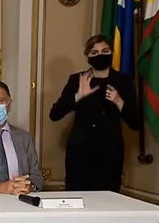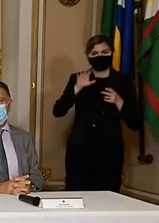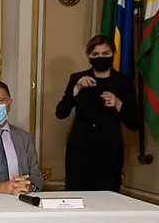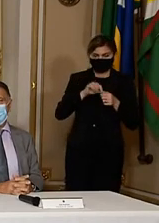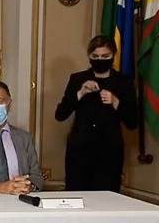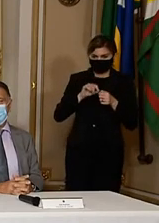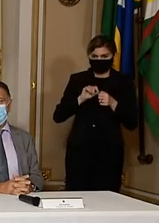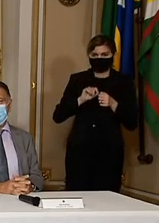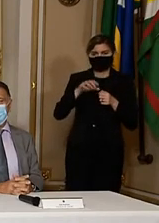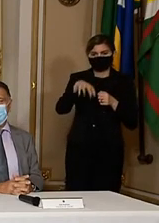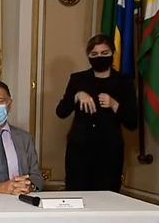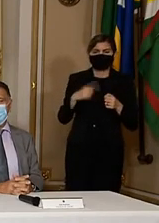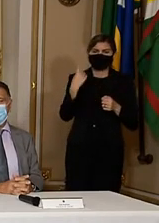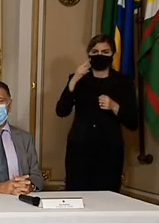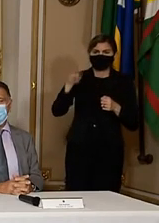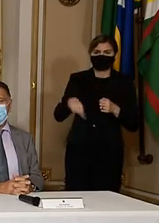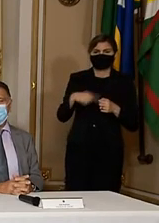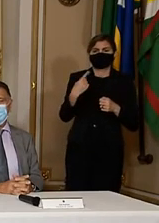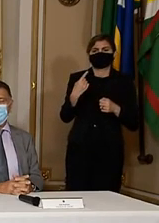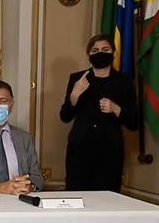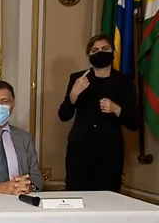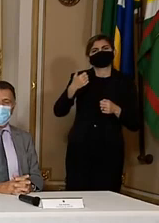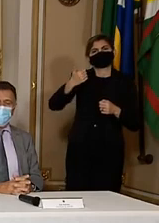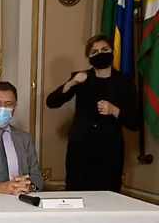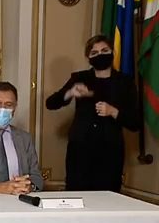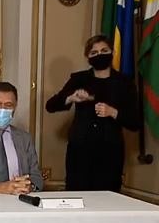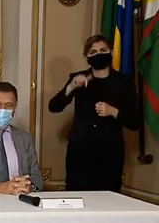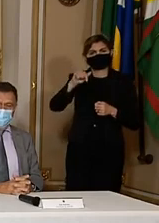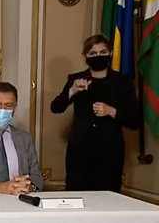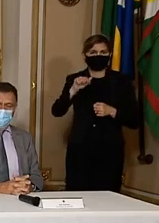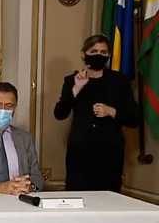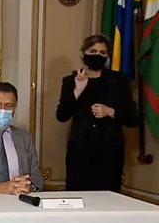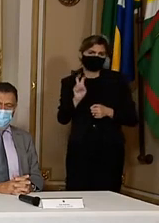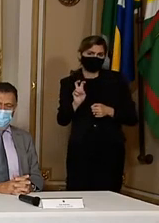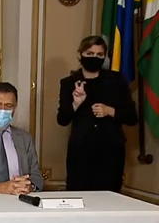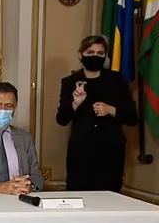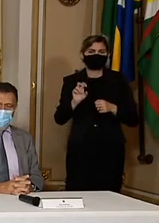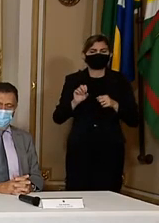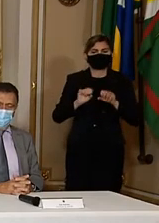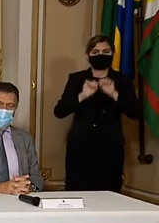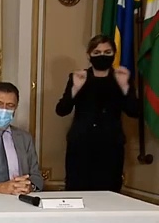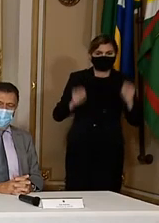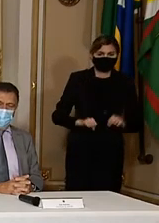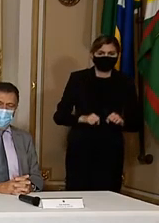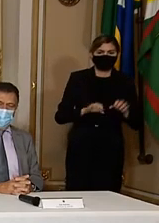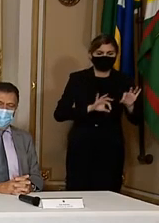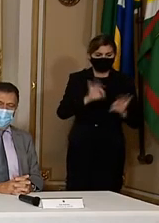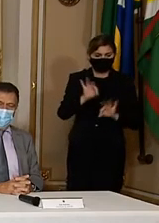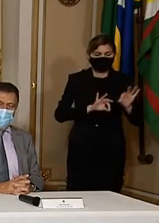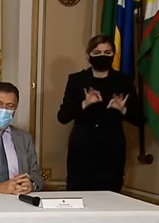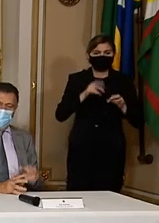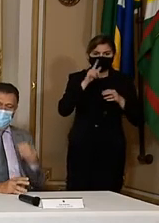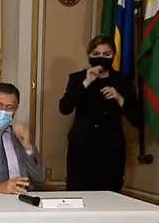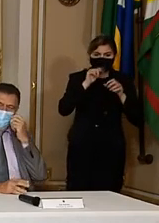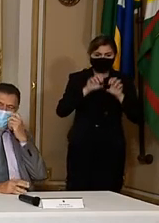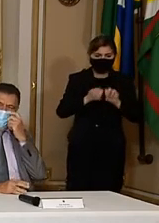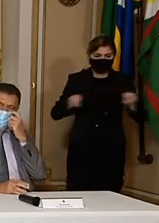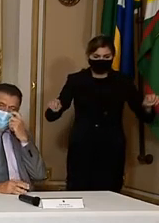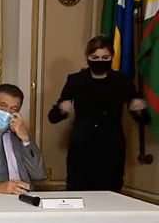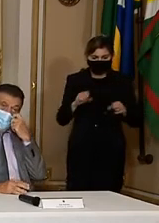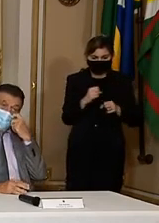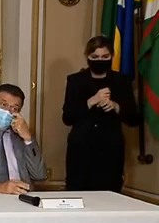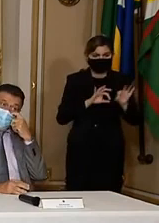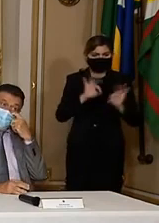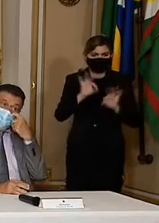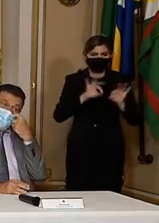implantação de mil 7.175 sistemas simplificados de abastecimento de água no